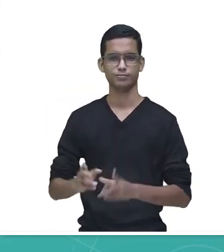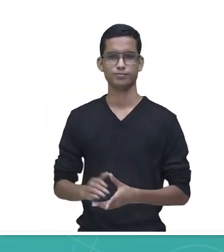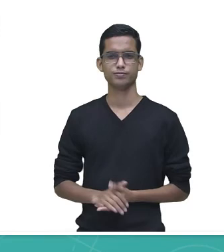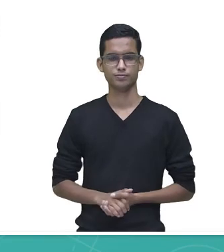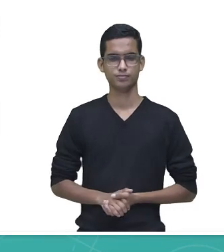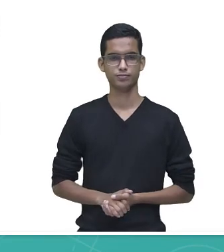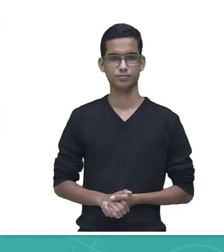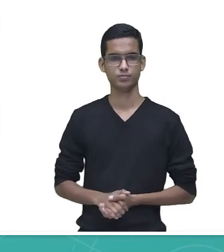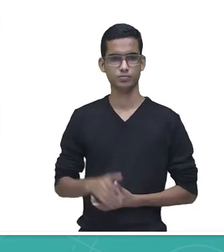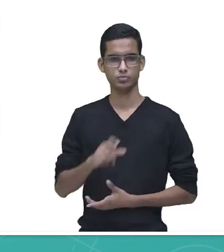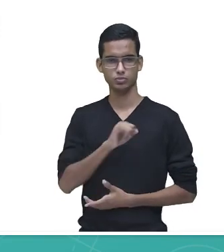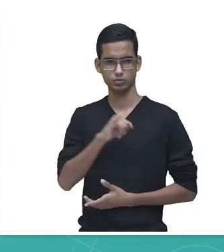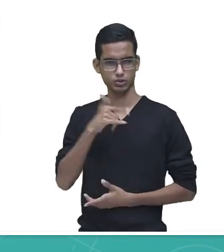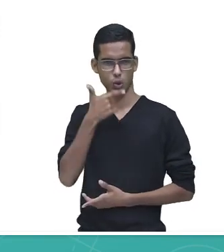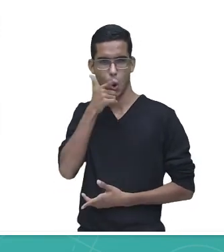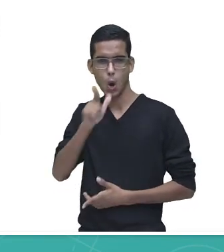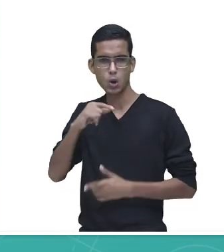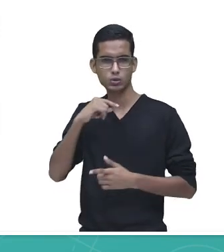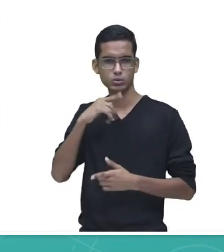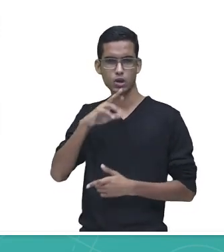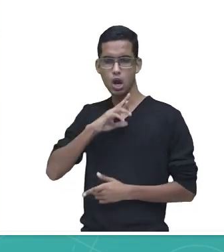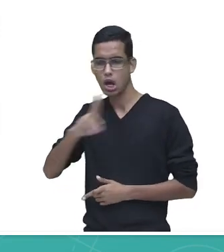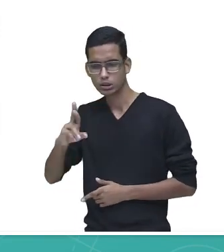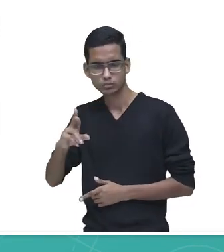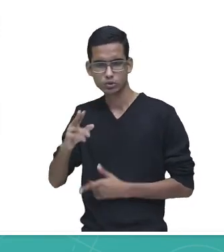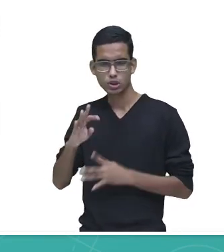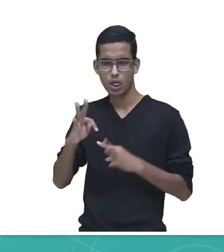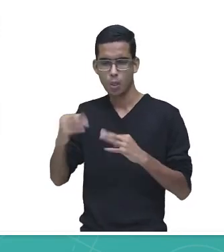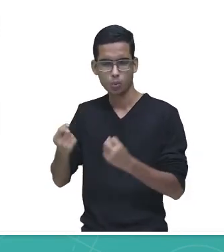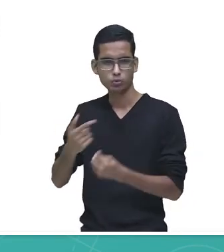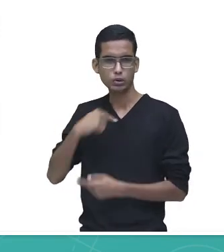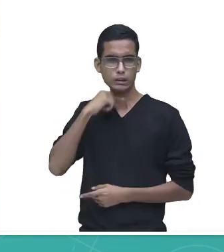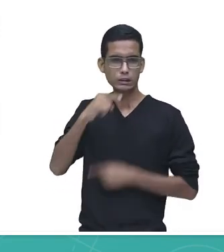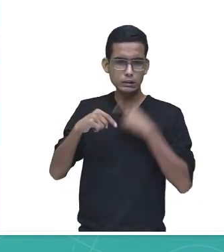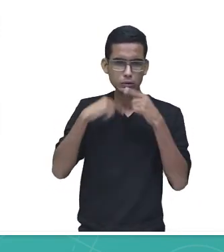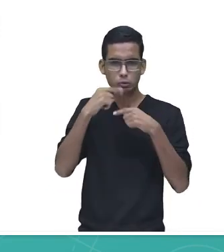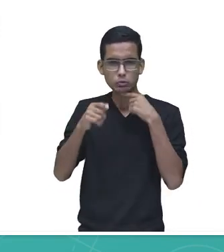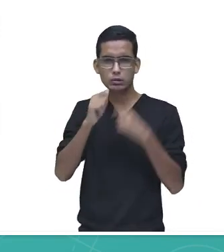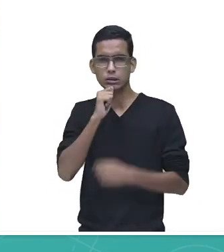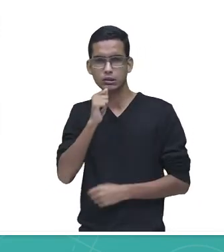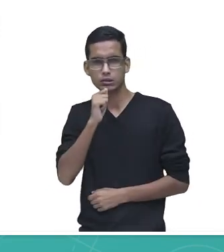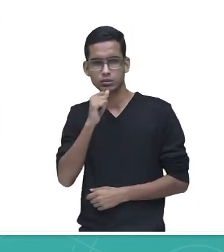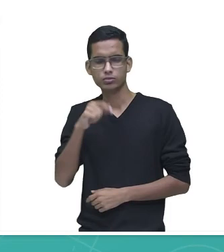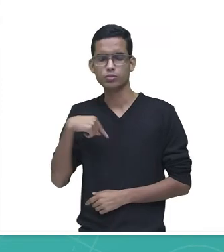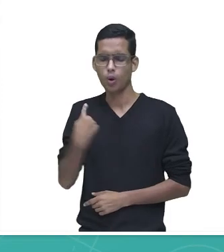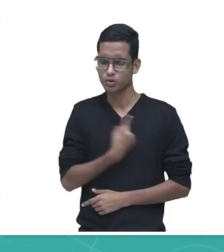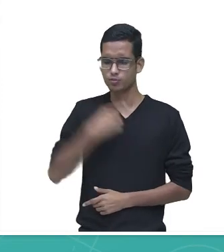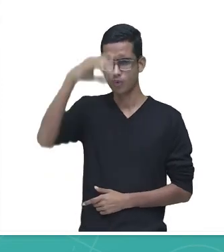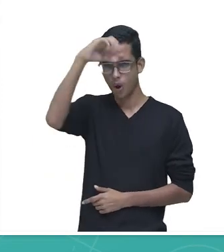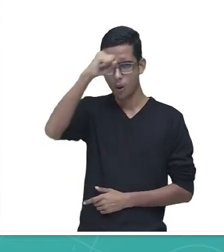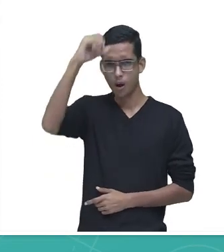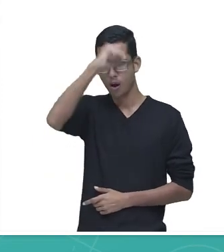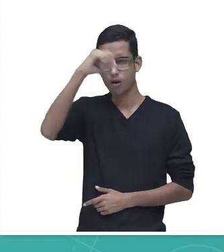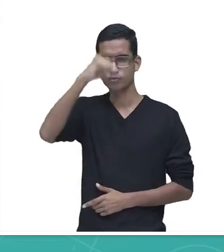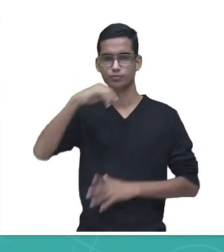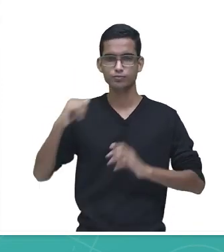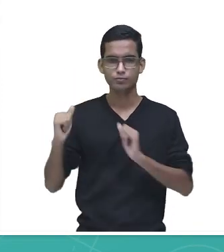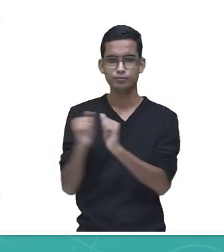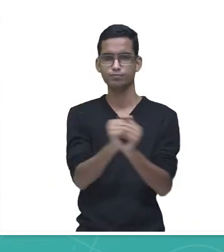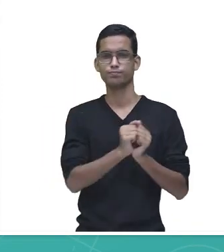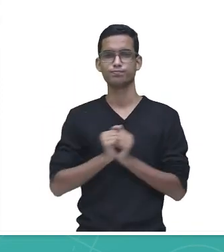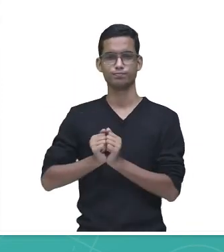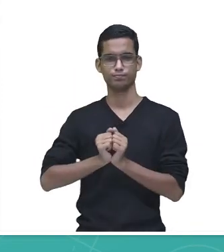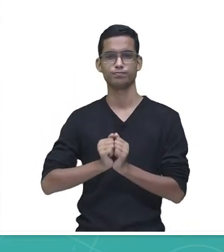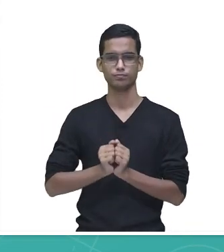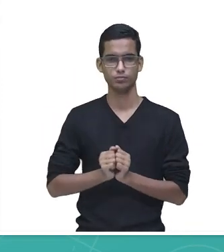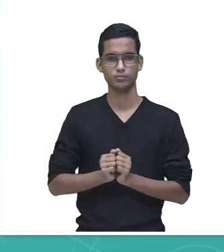problema se você não conseguiu responder tudo, se ficou com uma dúvida. Estamos aqui para aprender e aprender juntos. Primeira questão